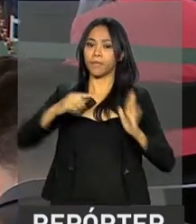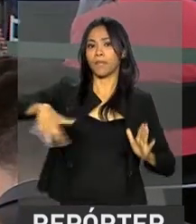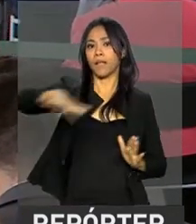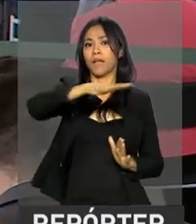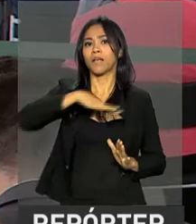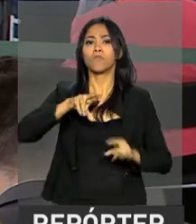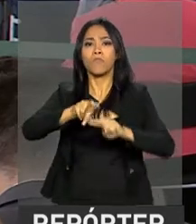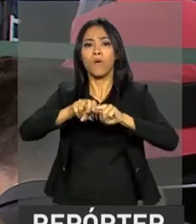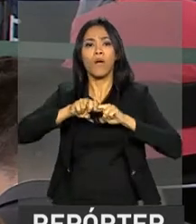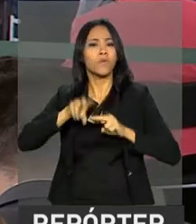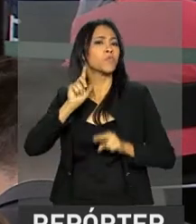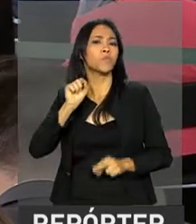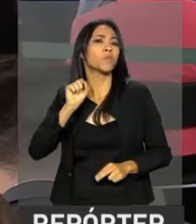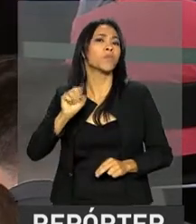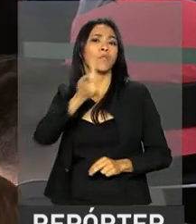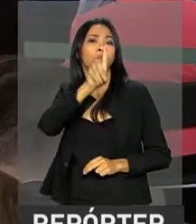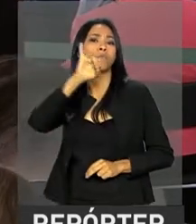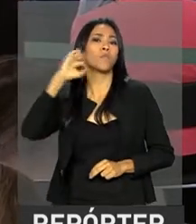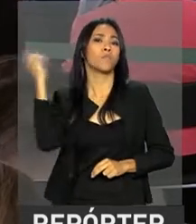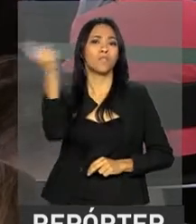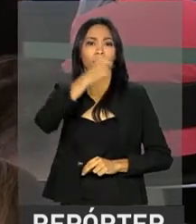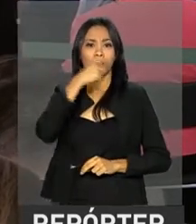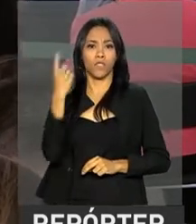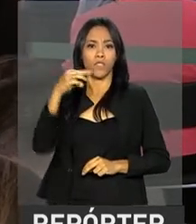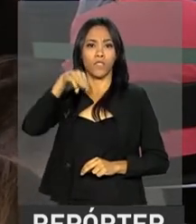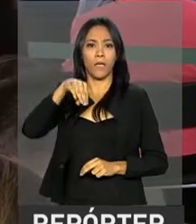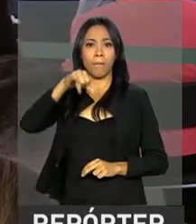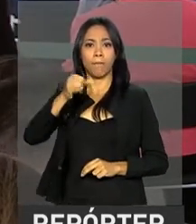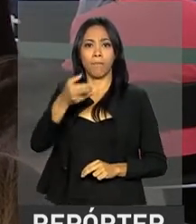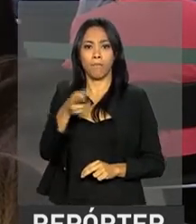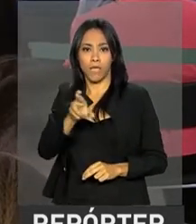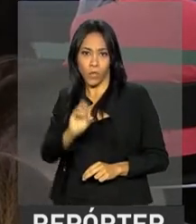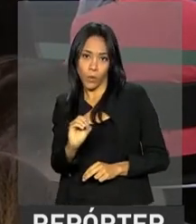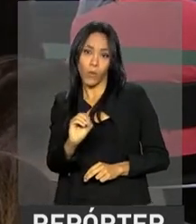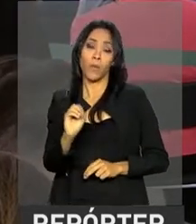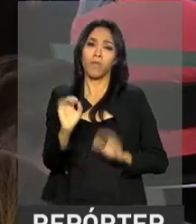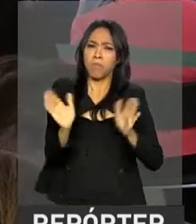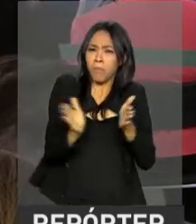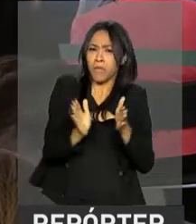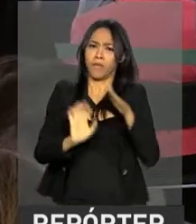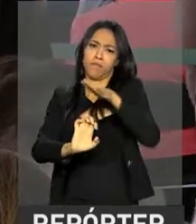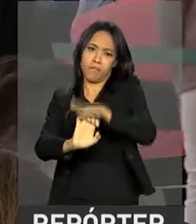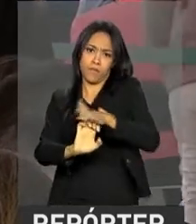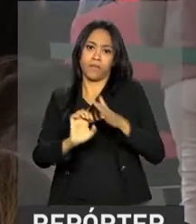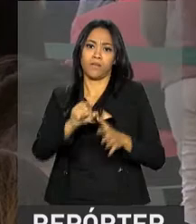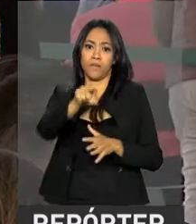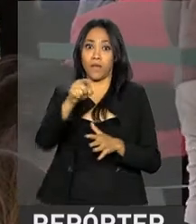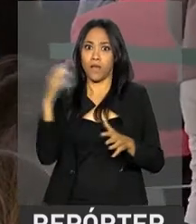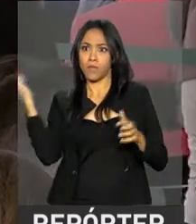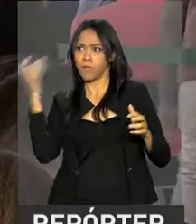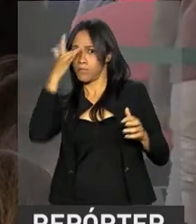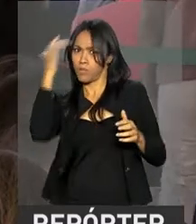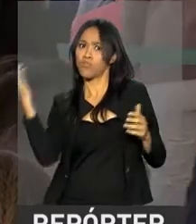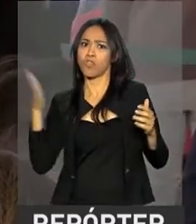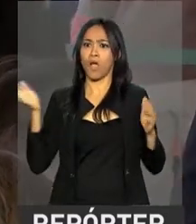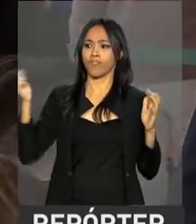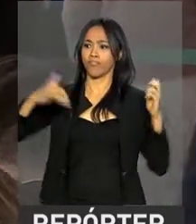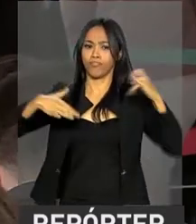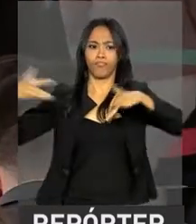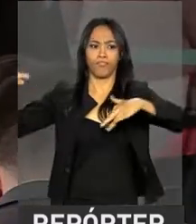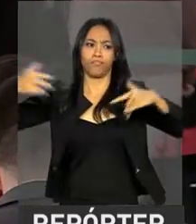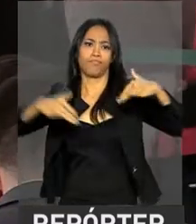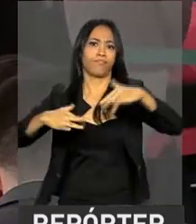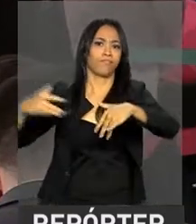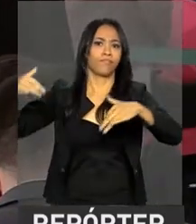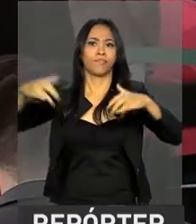Dia Nacional da Micro e Pequena Empresa. A gente vê aqui, já está tudo pronto, a movimentação inclusive é grande, muita gente já chegou aí, o